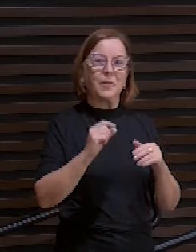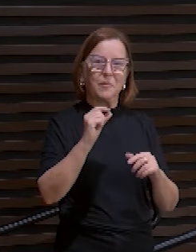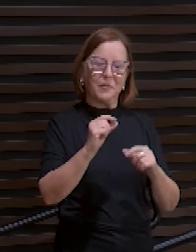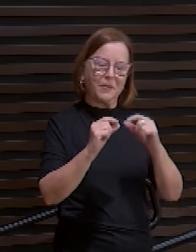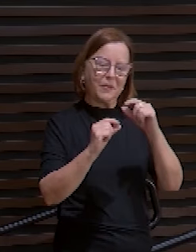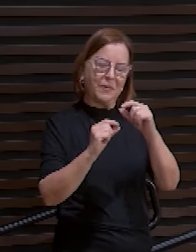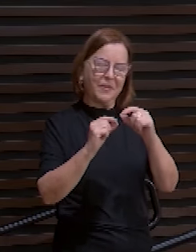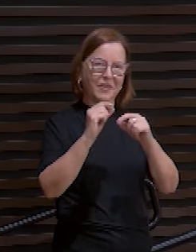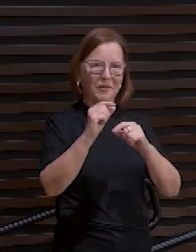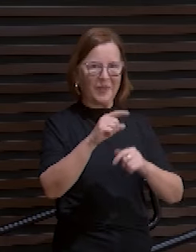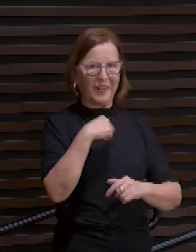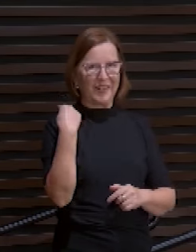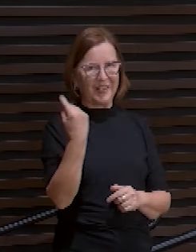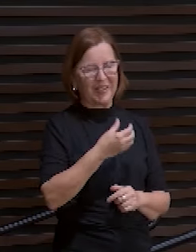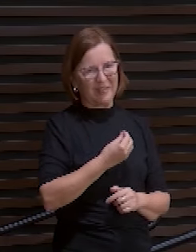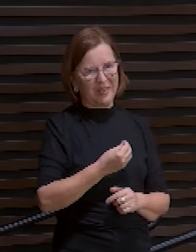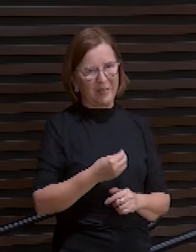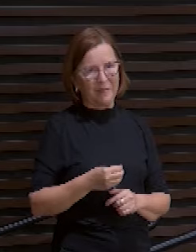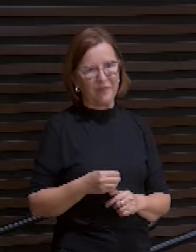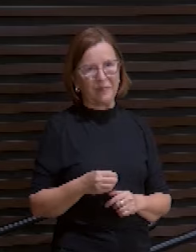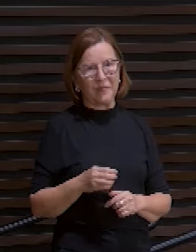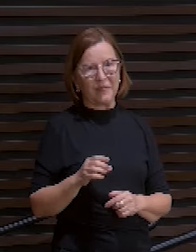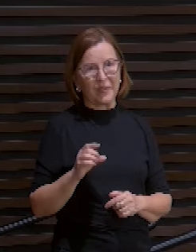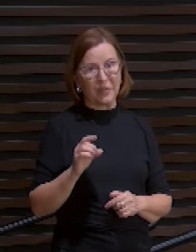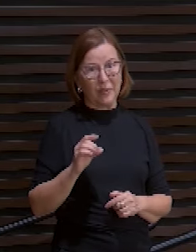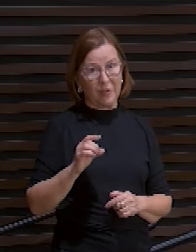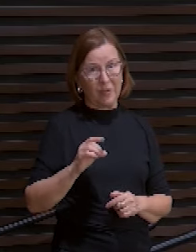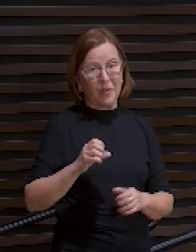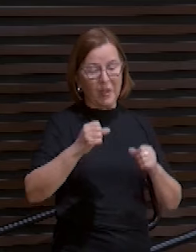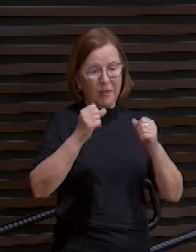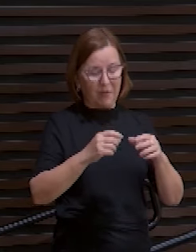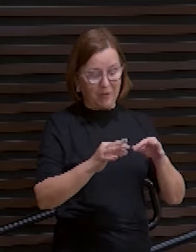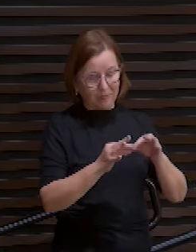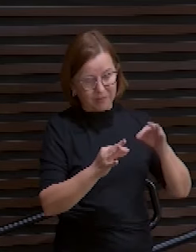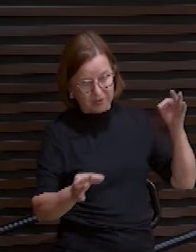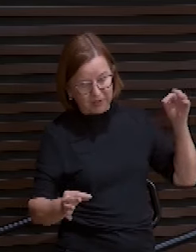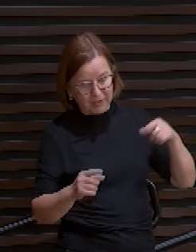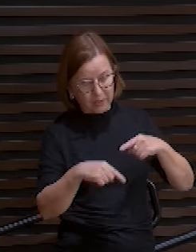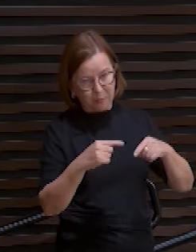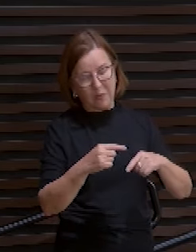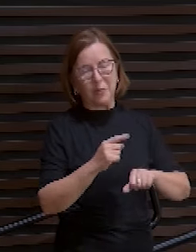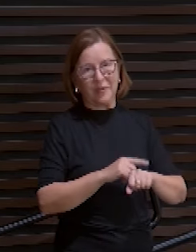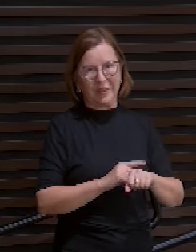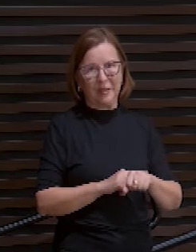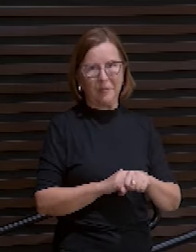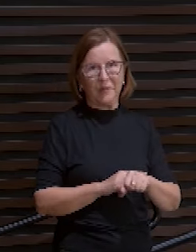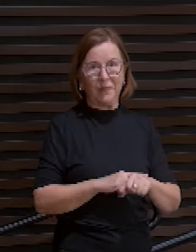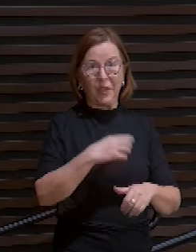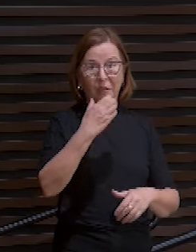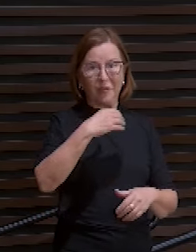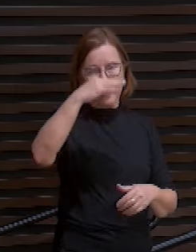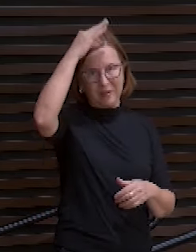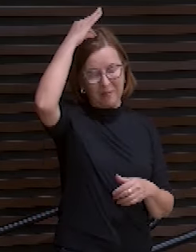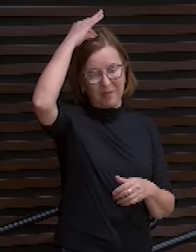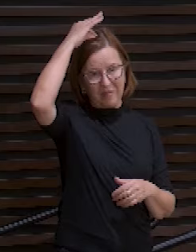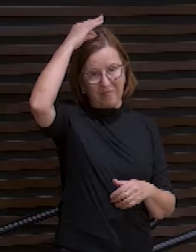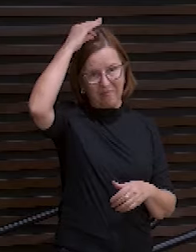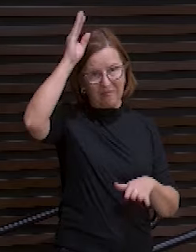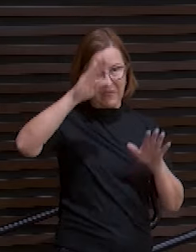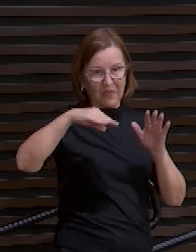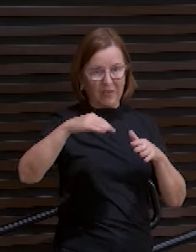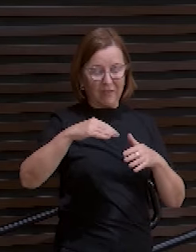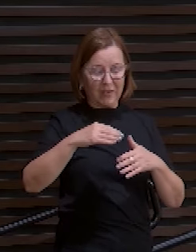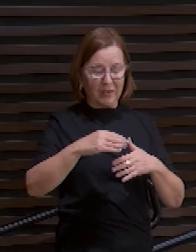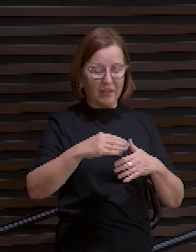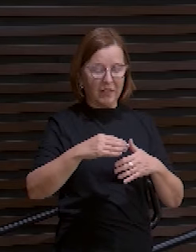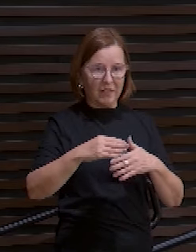tá só se pode medi-lo depois de algum tempo o fruto do espírito pode estar se desenvolvendo na vida do